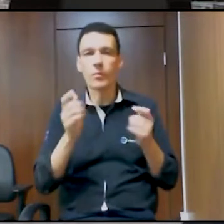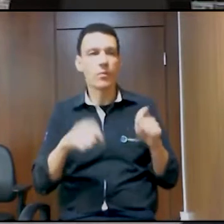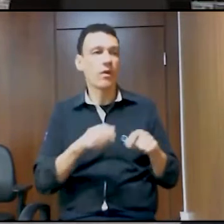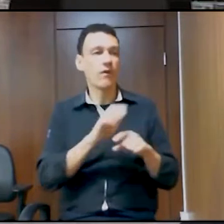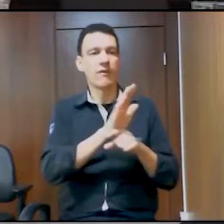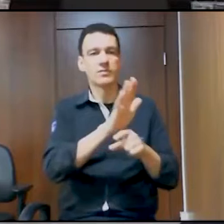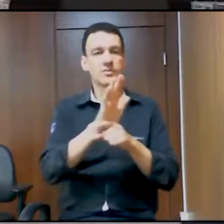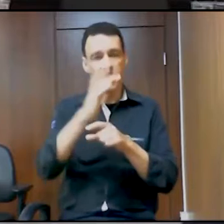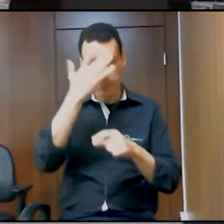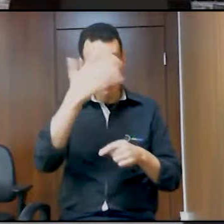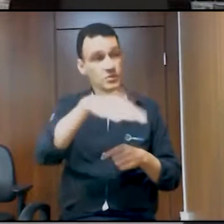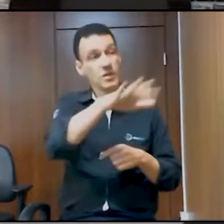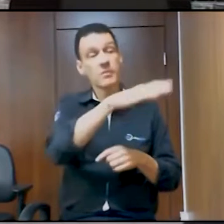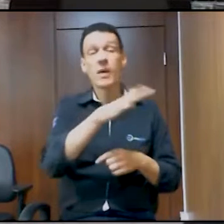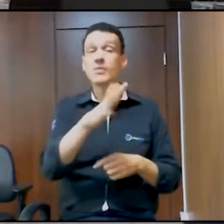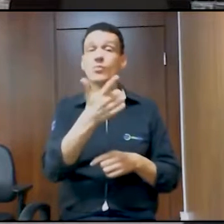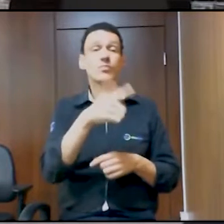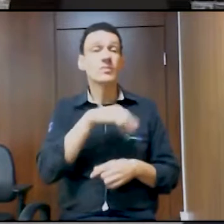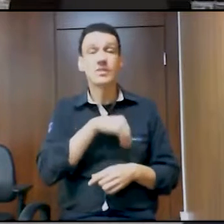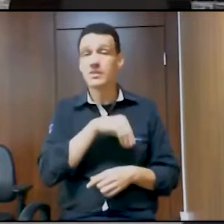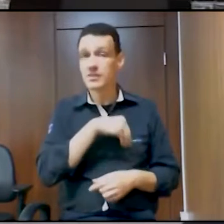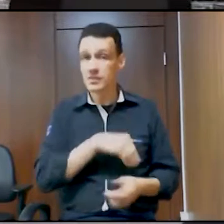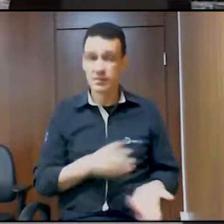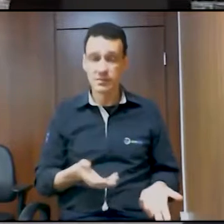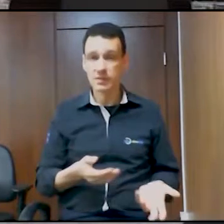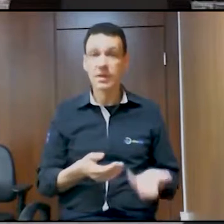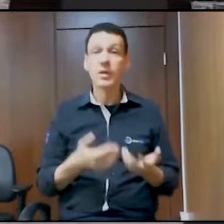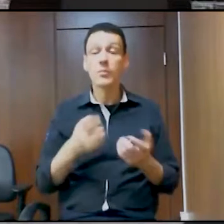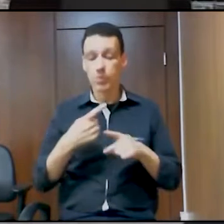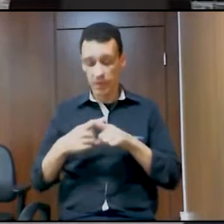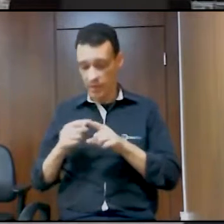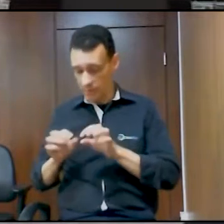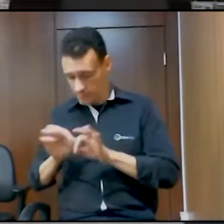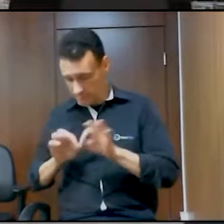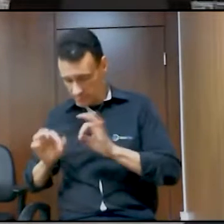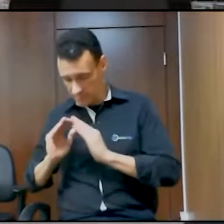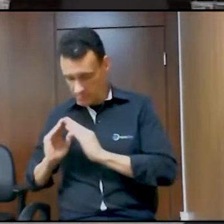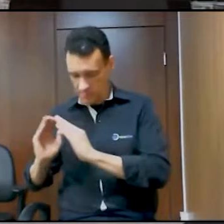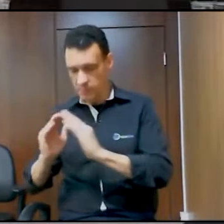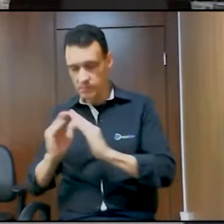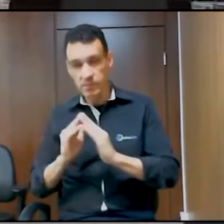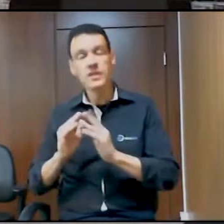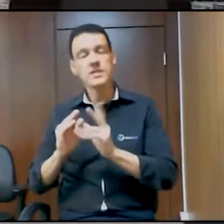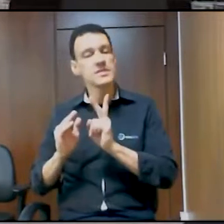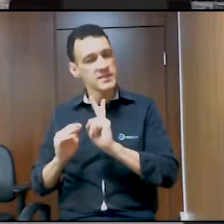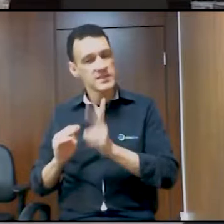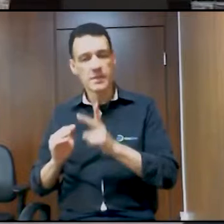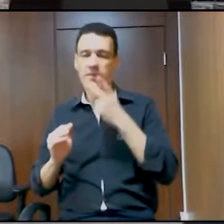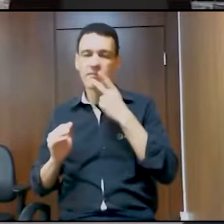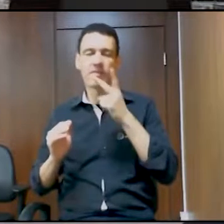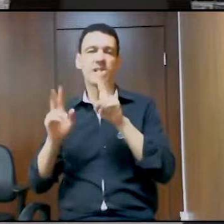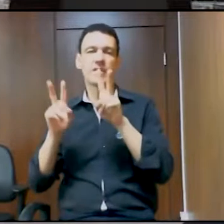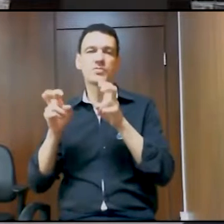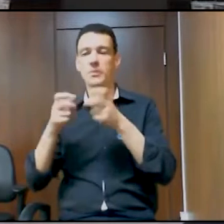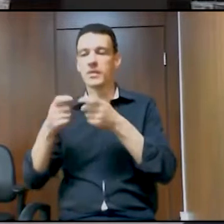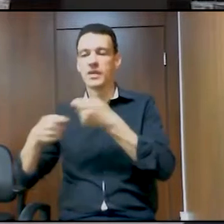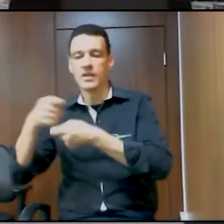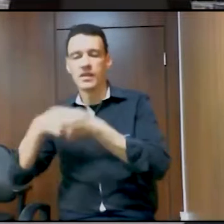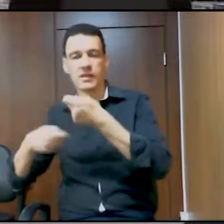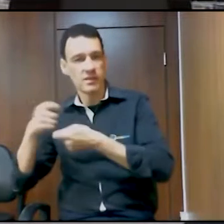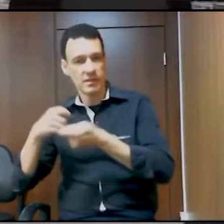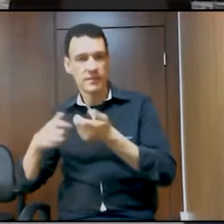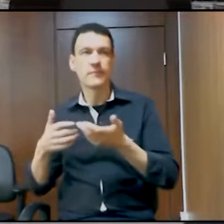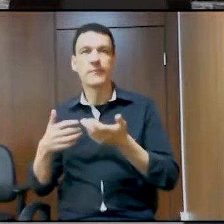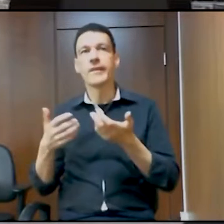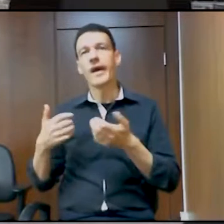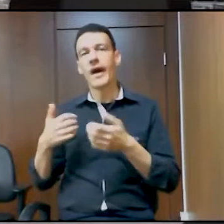que não têm renda? Porque todos os nossos mecanismos habitacionais reproduzem mecanismos de mercado, ainda que com subsídio,